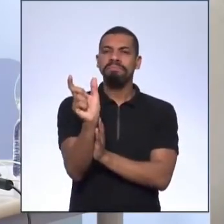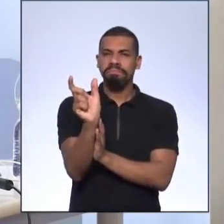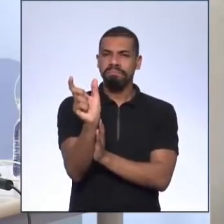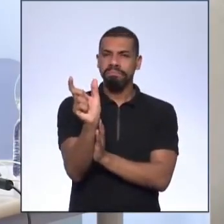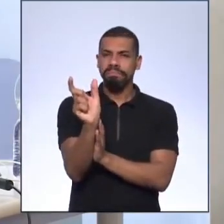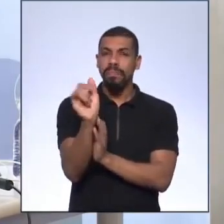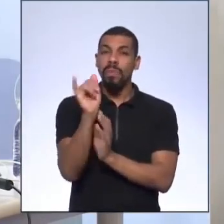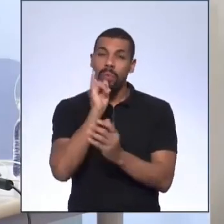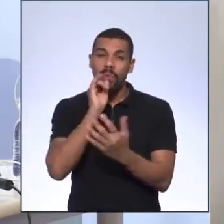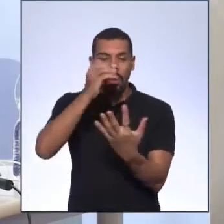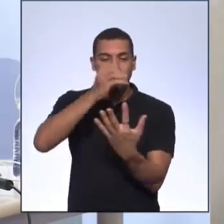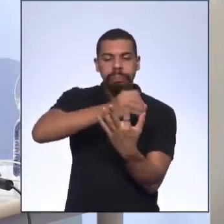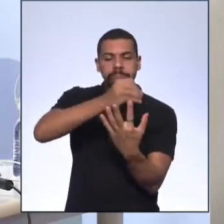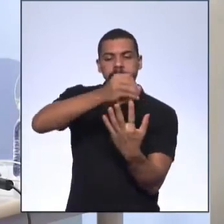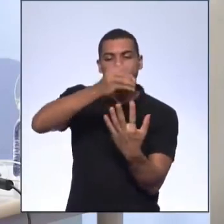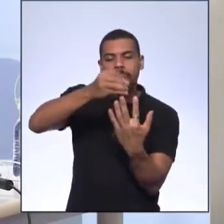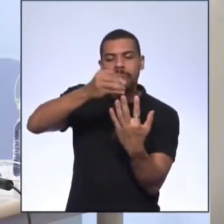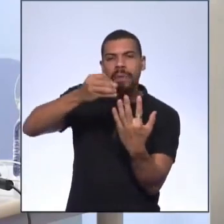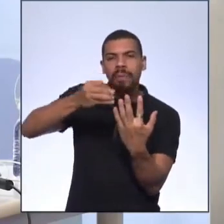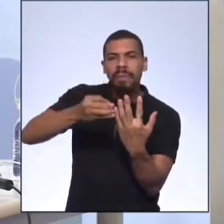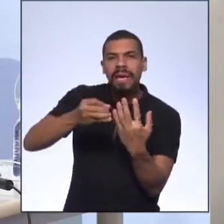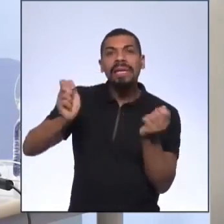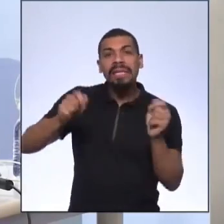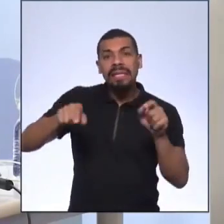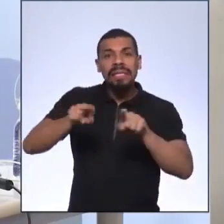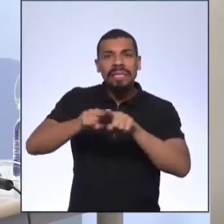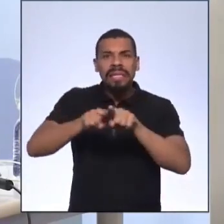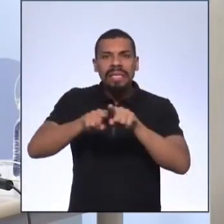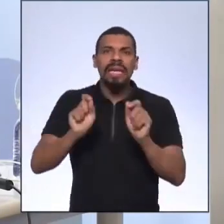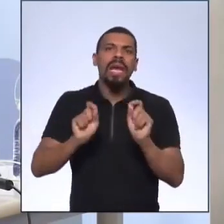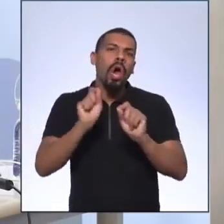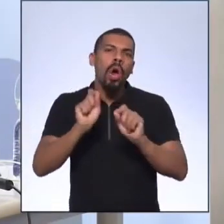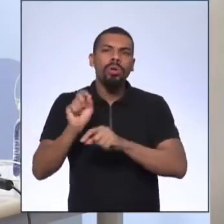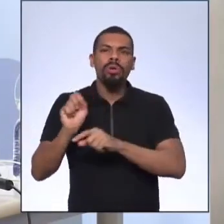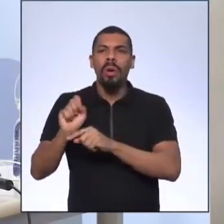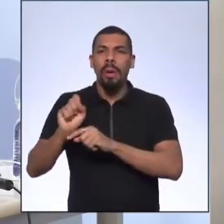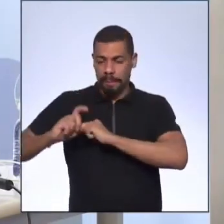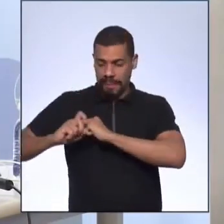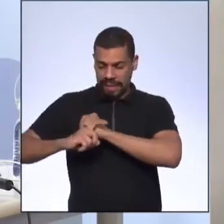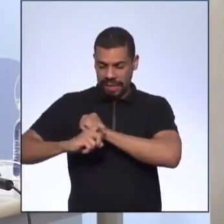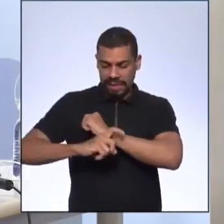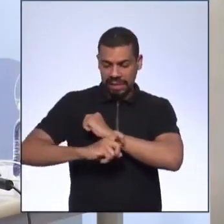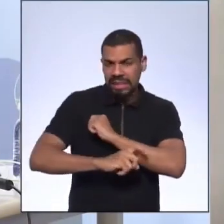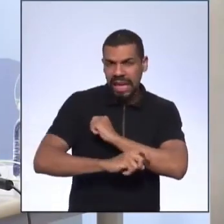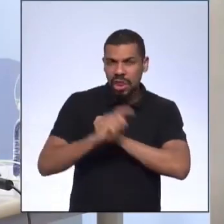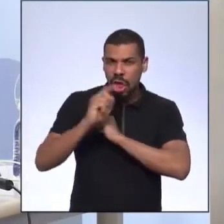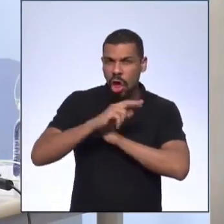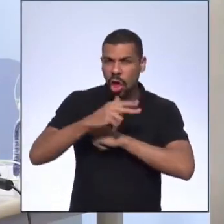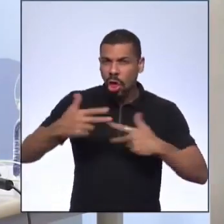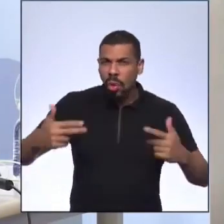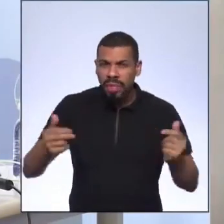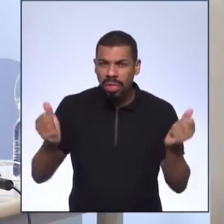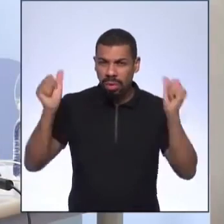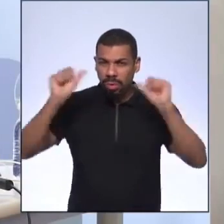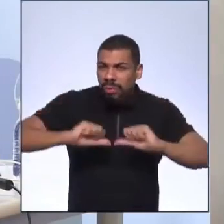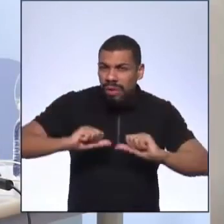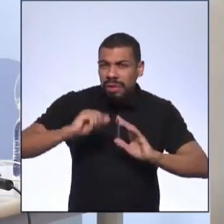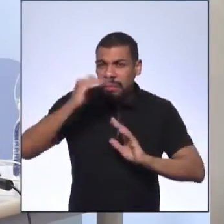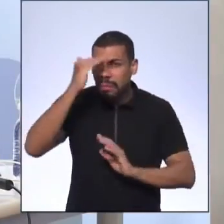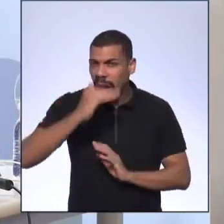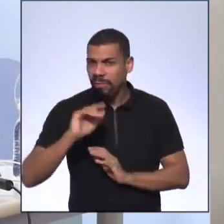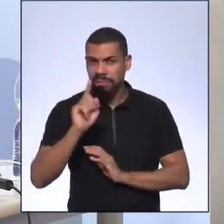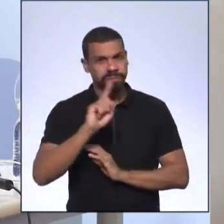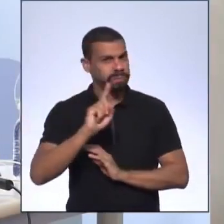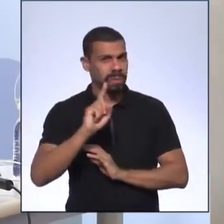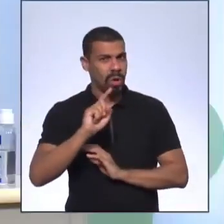no reino Monera, né, quando a gente fala em bactérias, a gente vai ver mais para frente que não existe só mal. Né? Se a gente pensar, o mundo